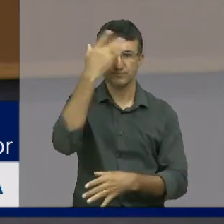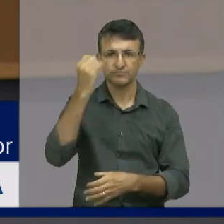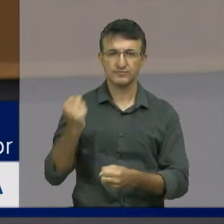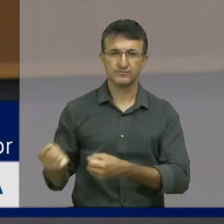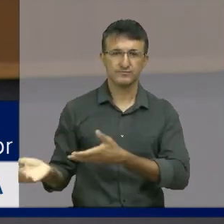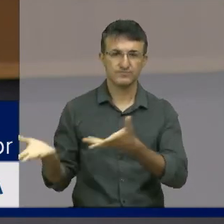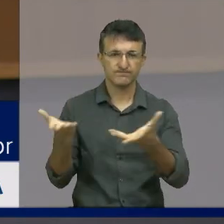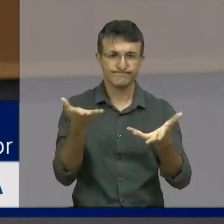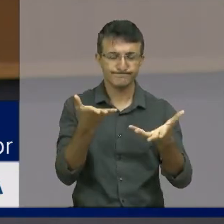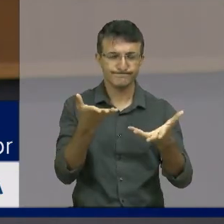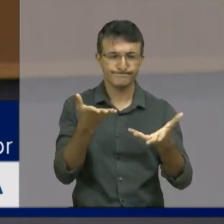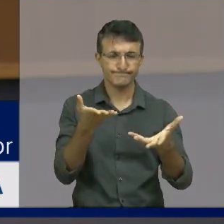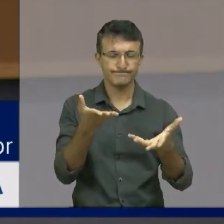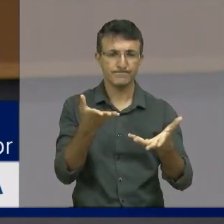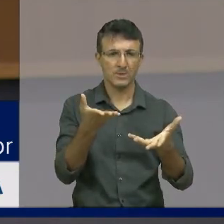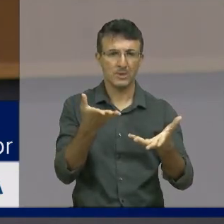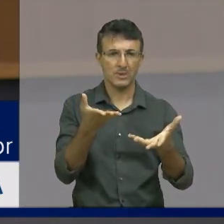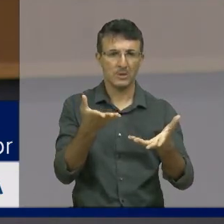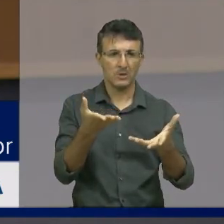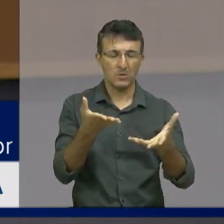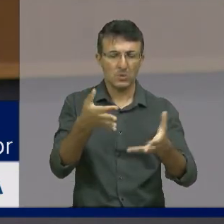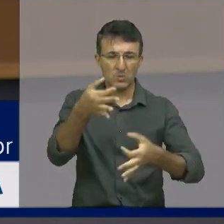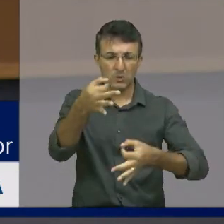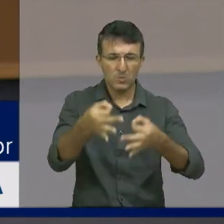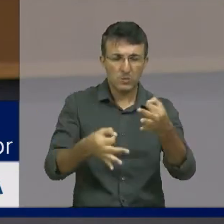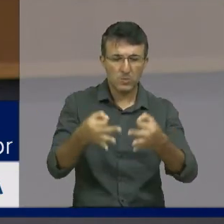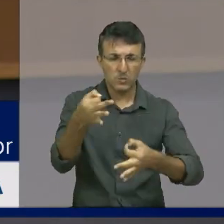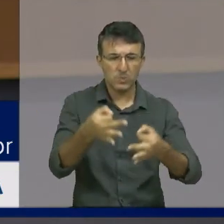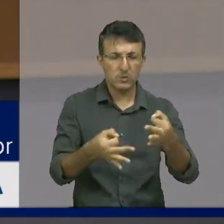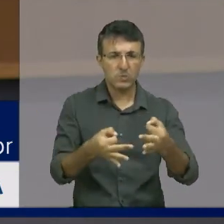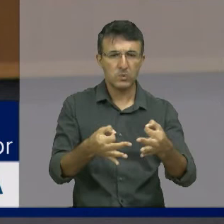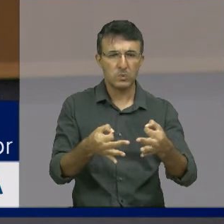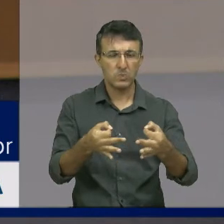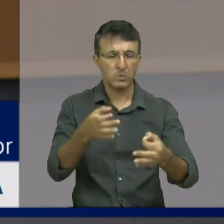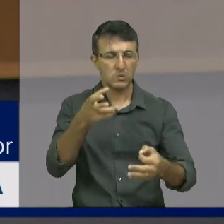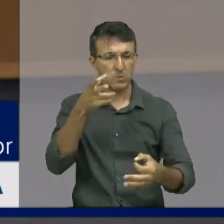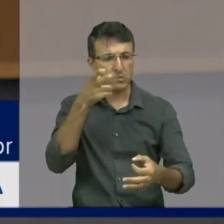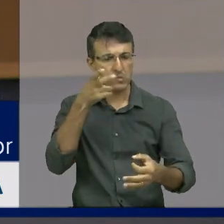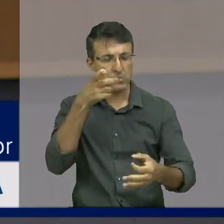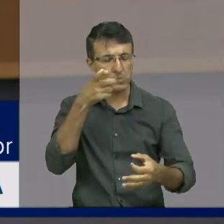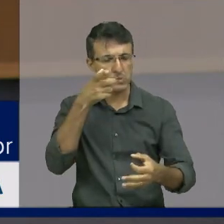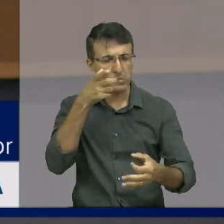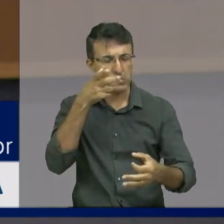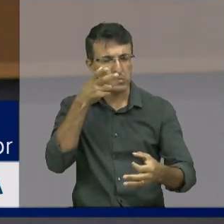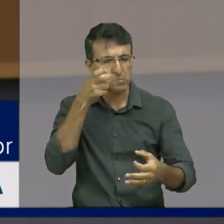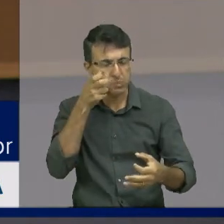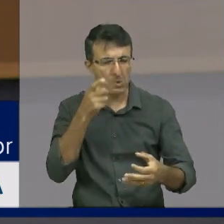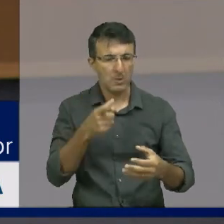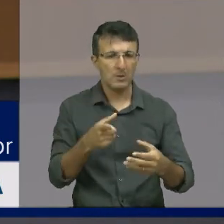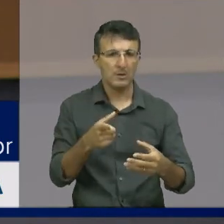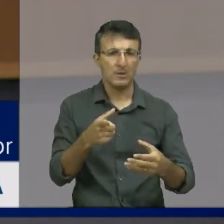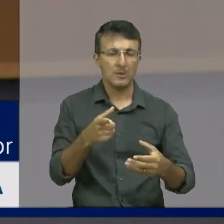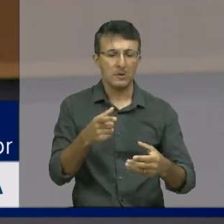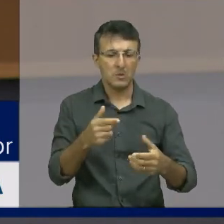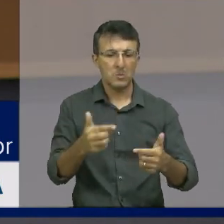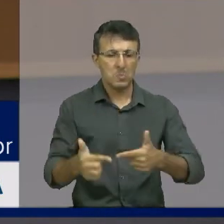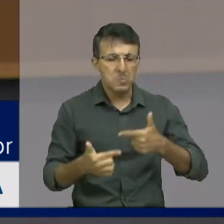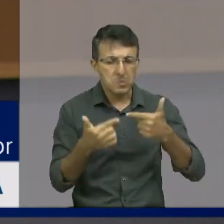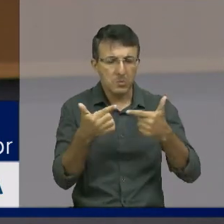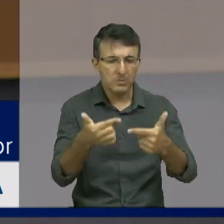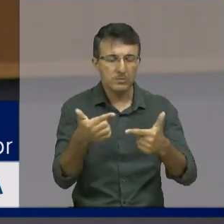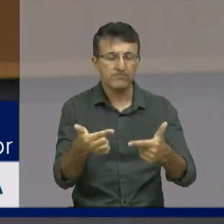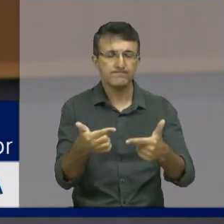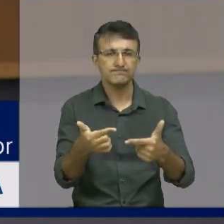defesa. É importante a divulgação, e os vereadores sabem que as pessoas, quando levam